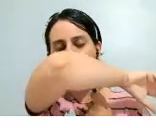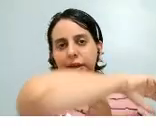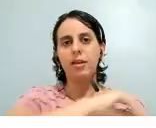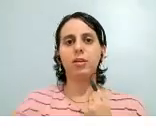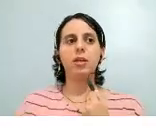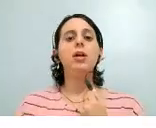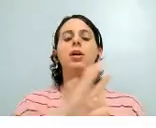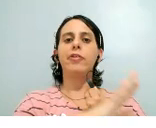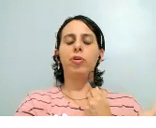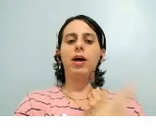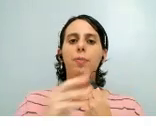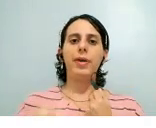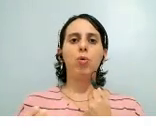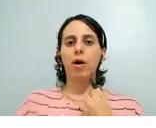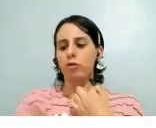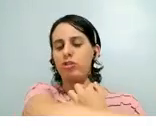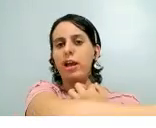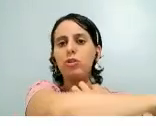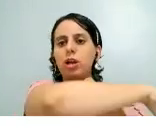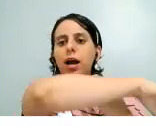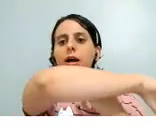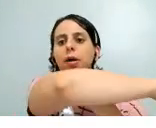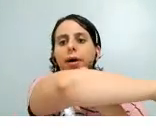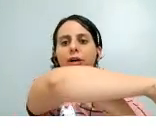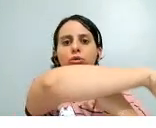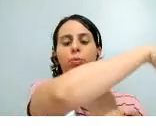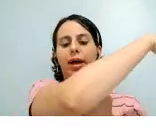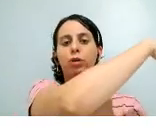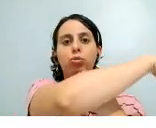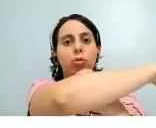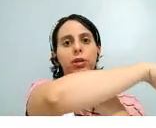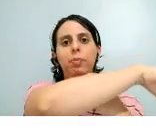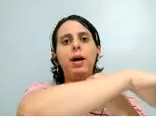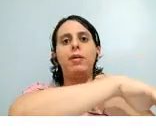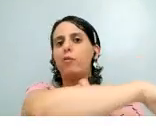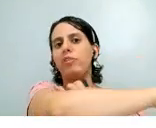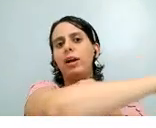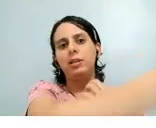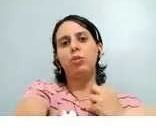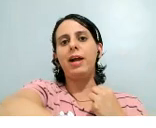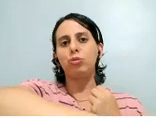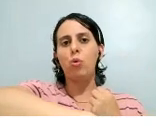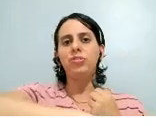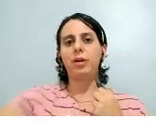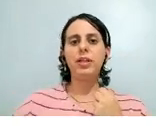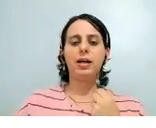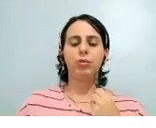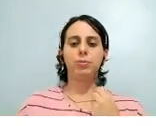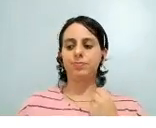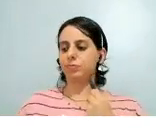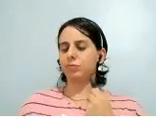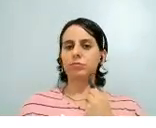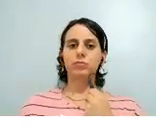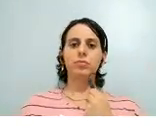Eu espirrei aqui, eu vou lá, pego o álcool em gel e já passo no braço, vou me limpar, não vou ficar aqui com o braço